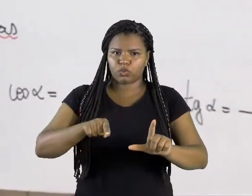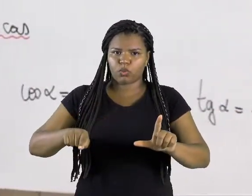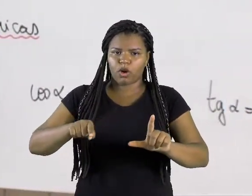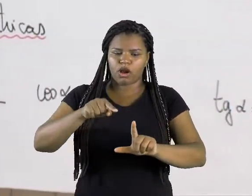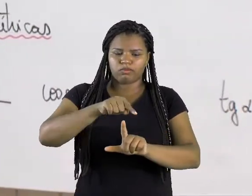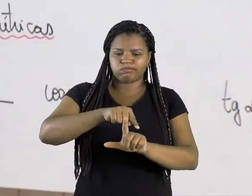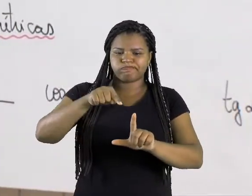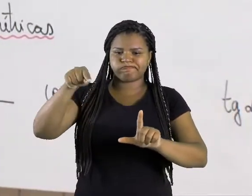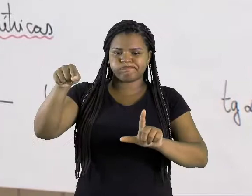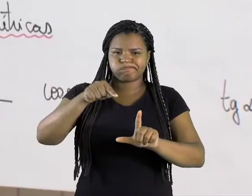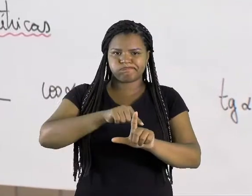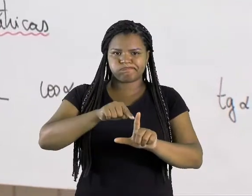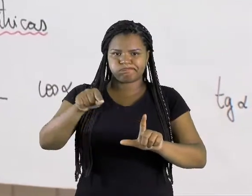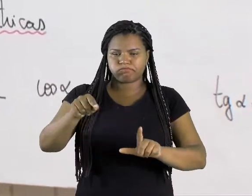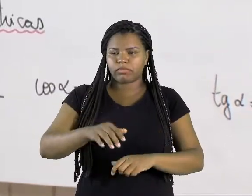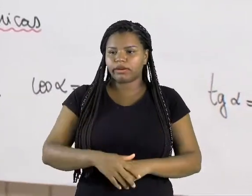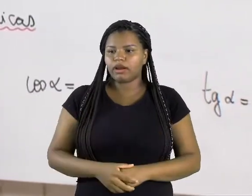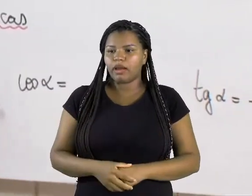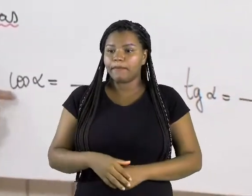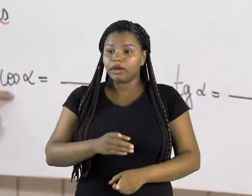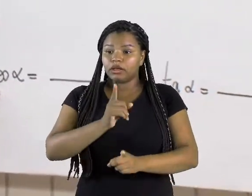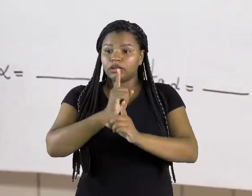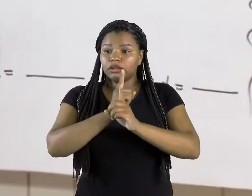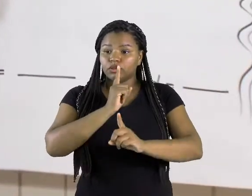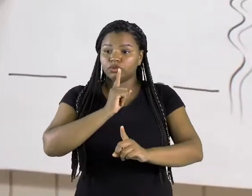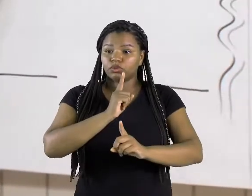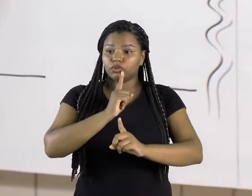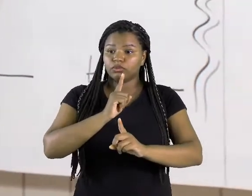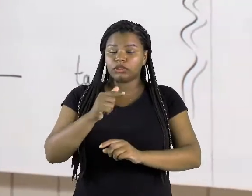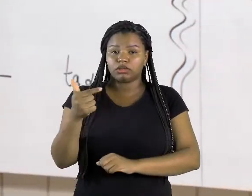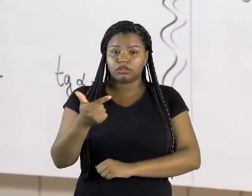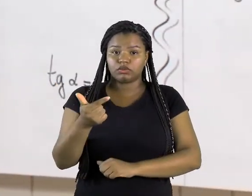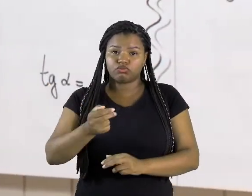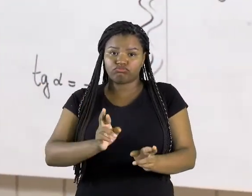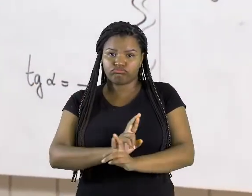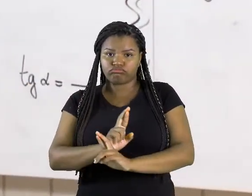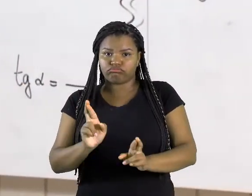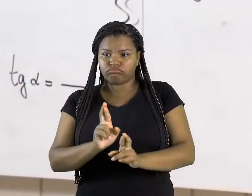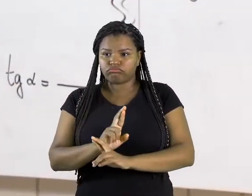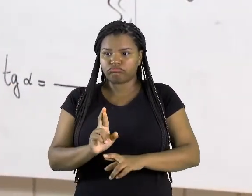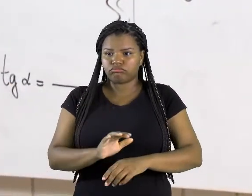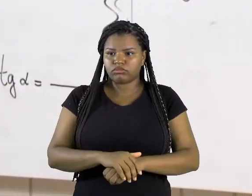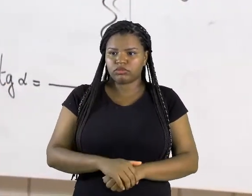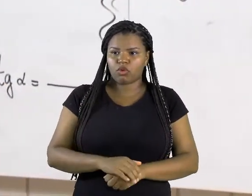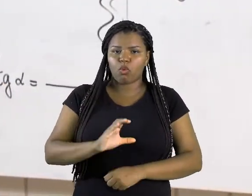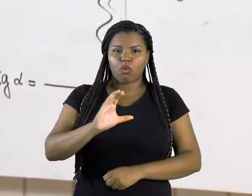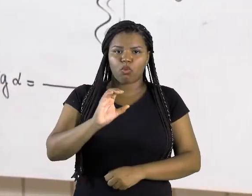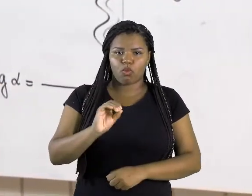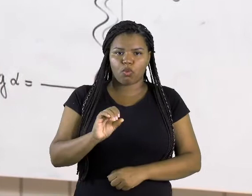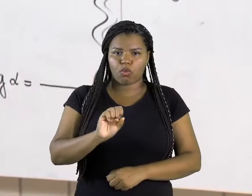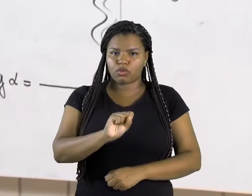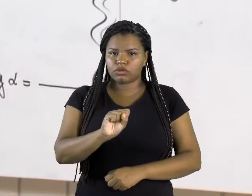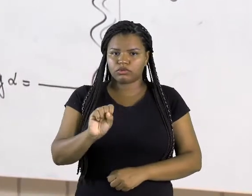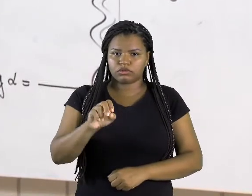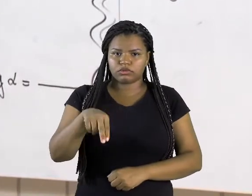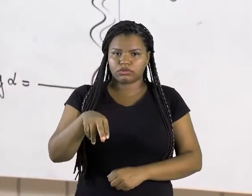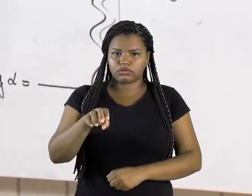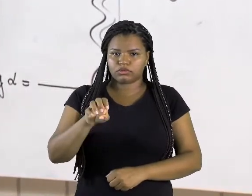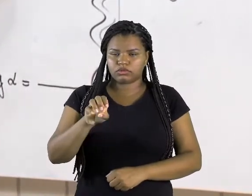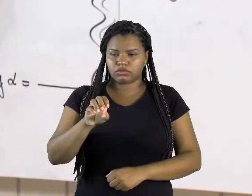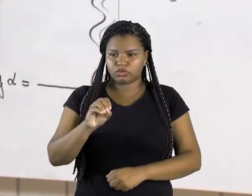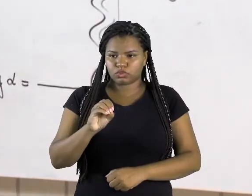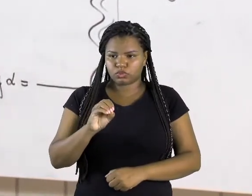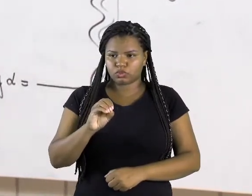Bom, para que você possa descobrir a segunda relação, ou a relação de cosseno do